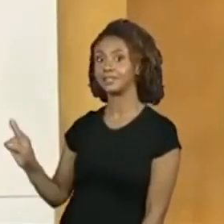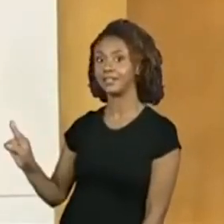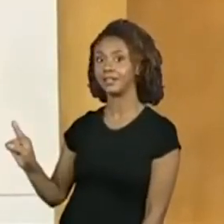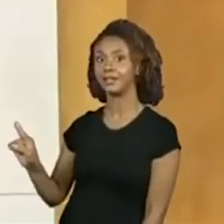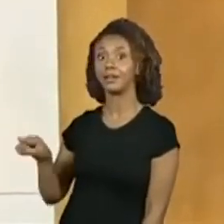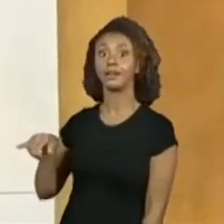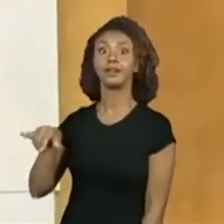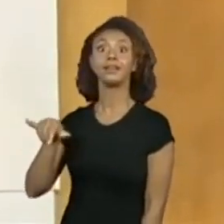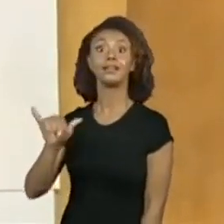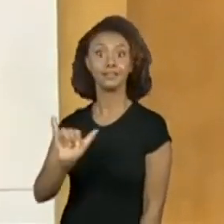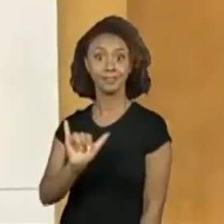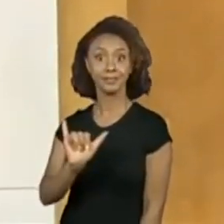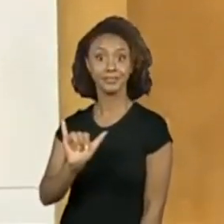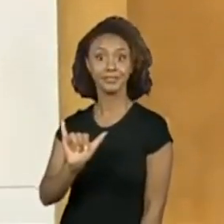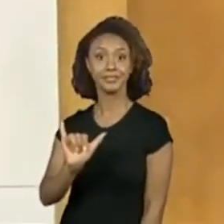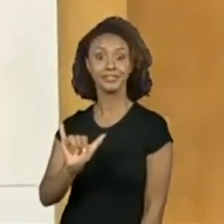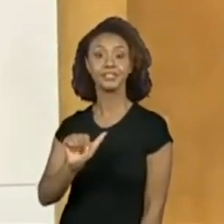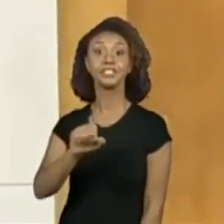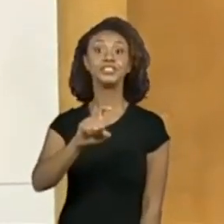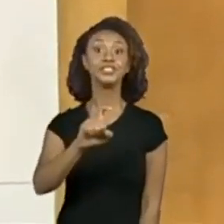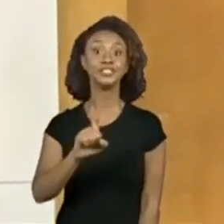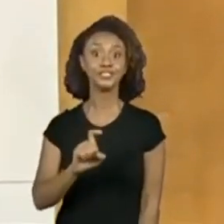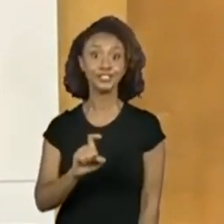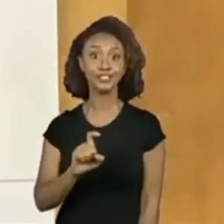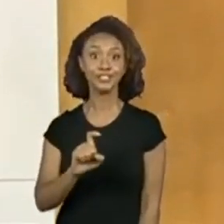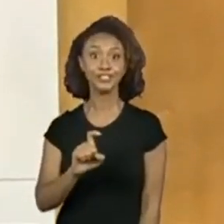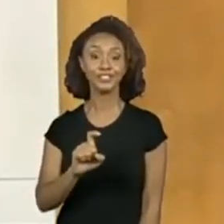Y, X,